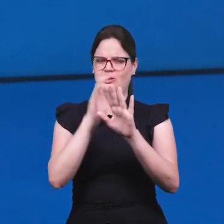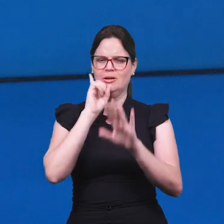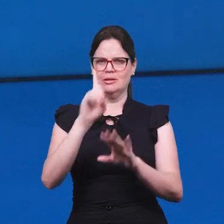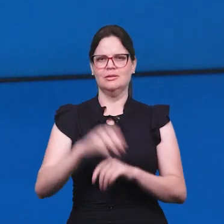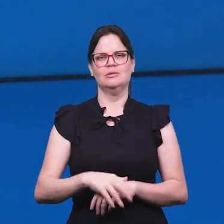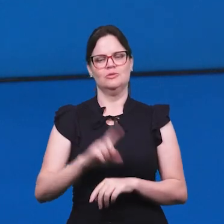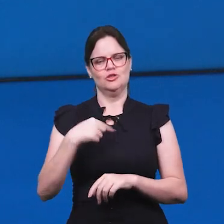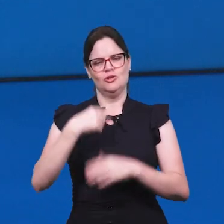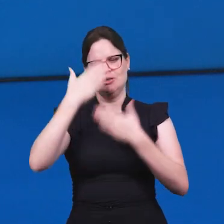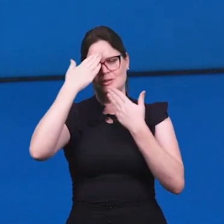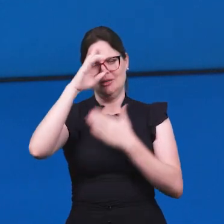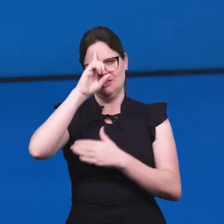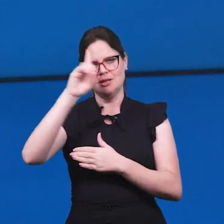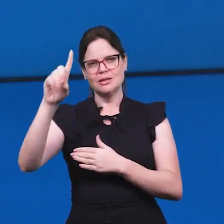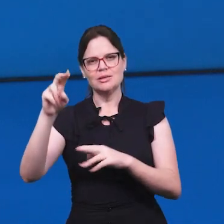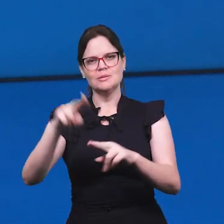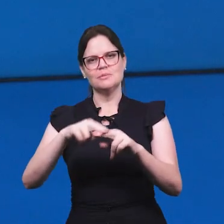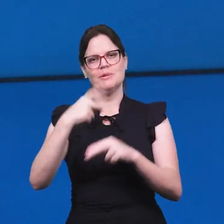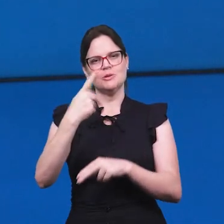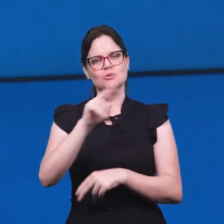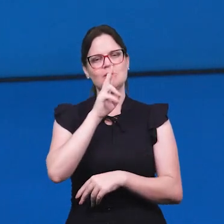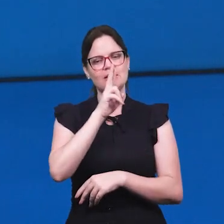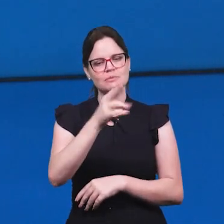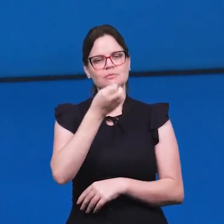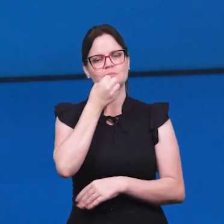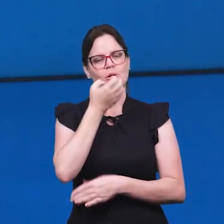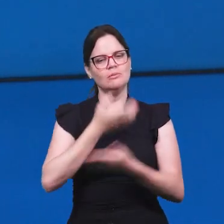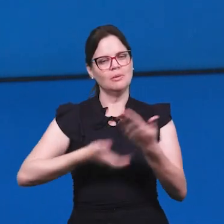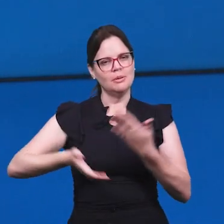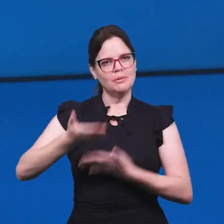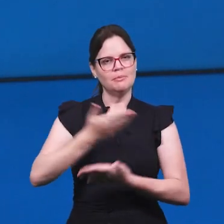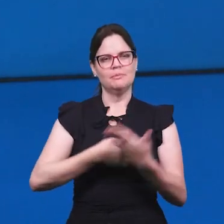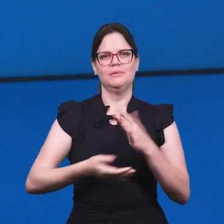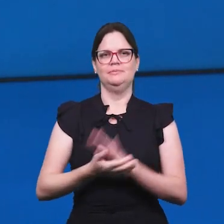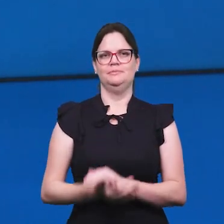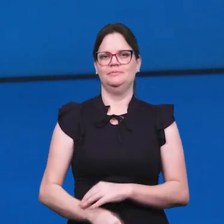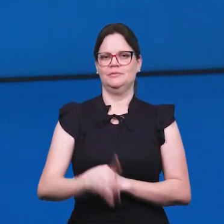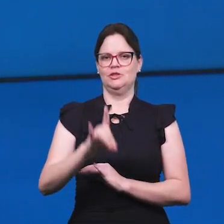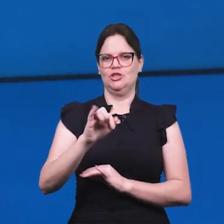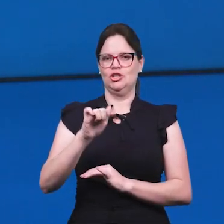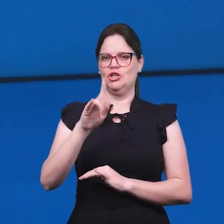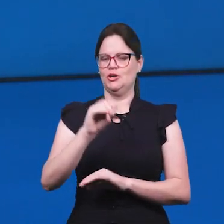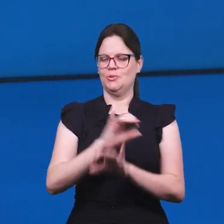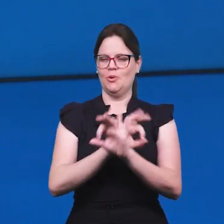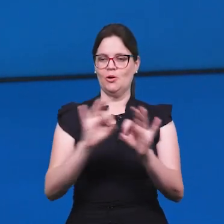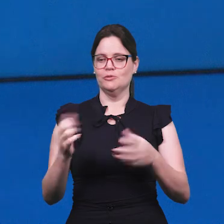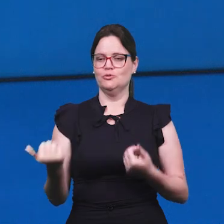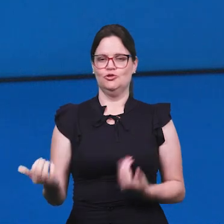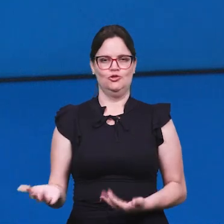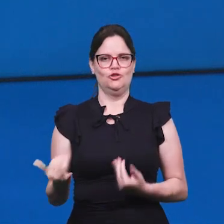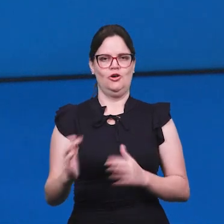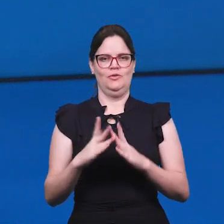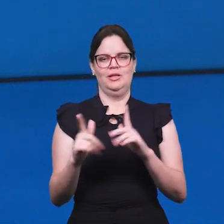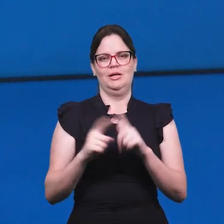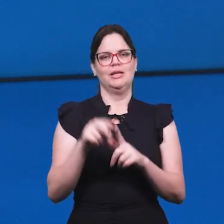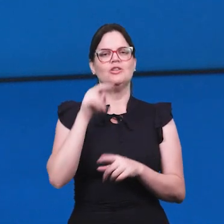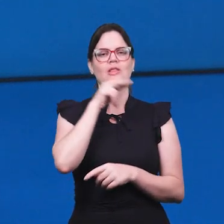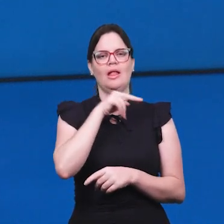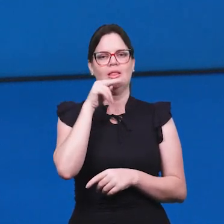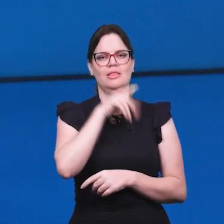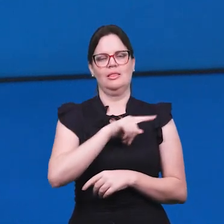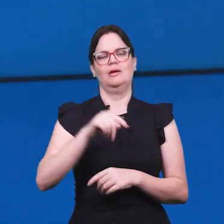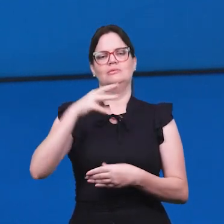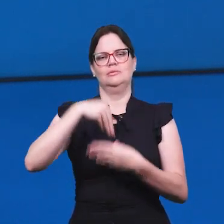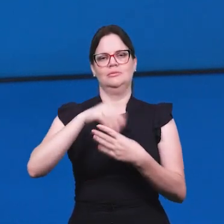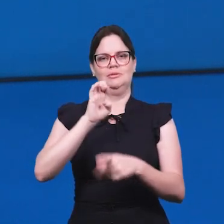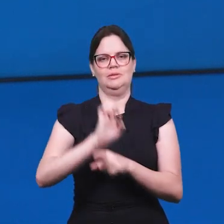completamos realmente. É um motivo de glorificarmos a Deus pela sua boa participação, viu, Diego? Diego Tenório, jovem lá da nossa igreja em